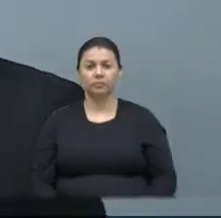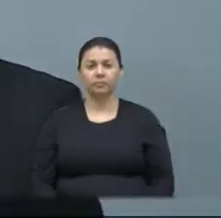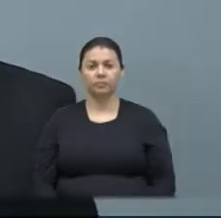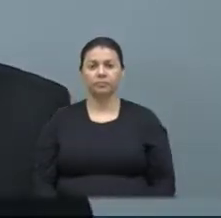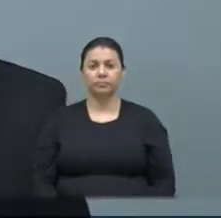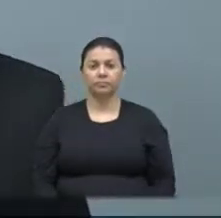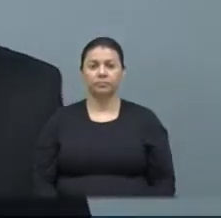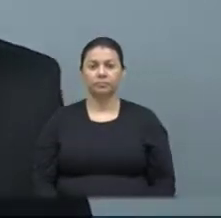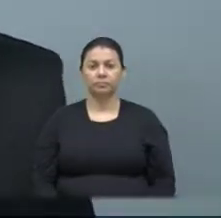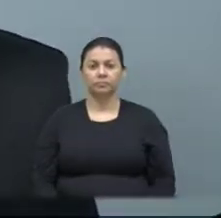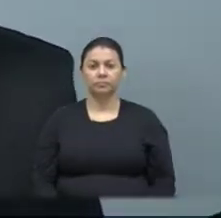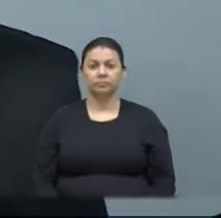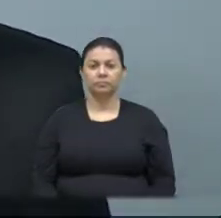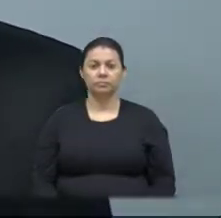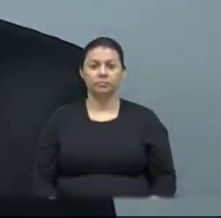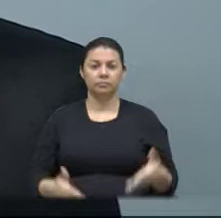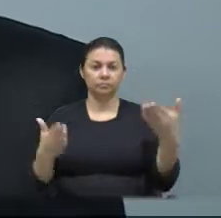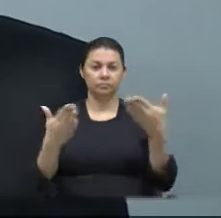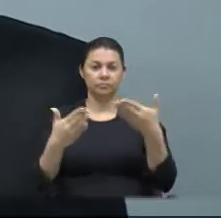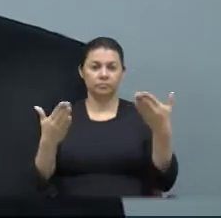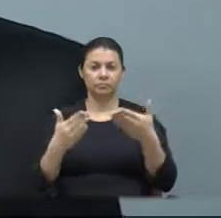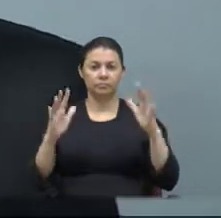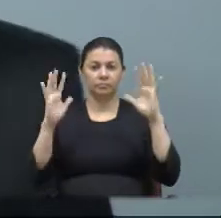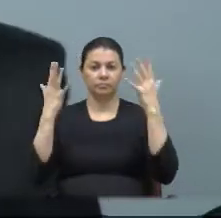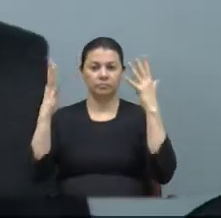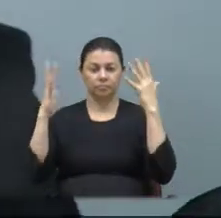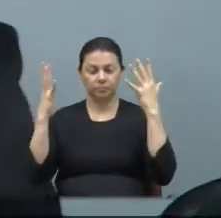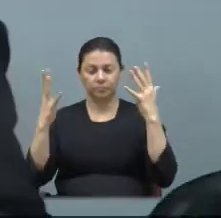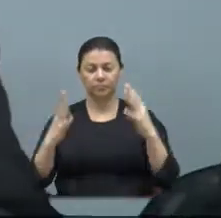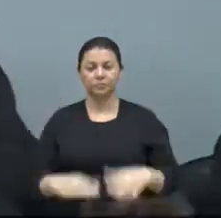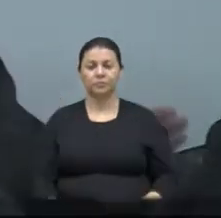hoje quero parabenizar a constância